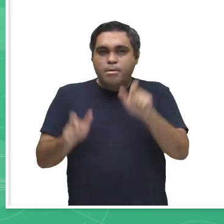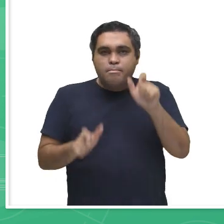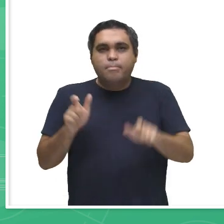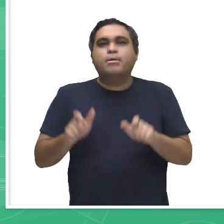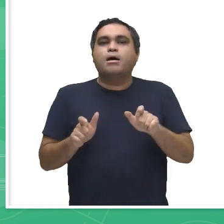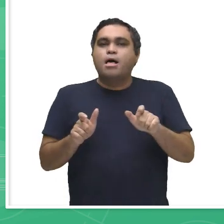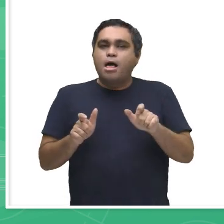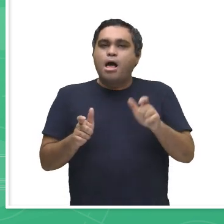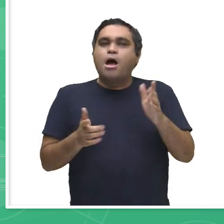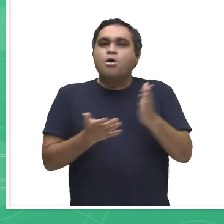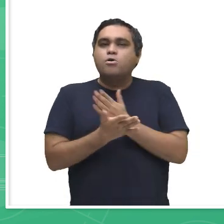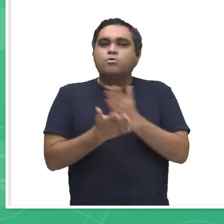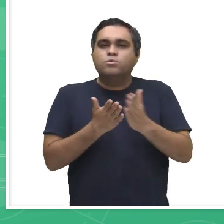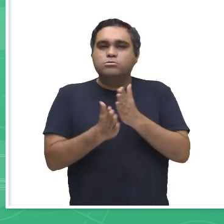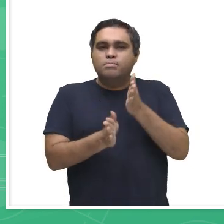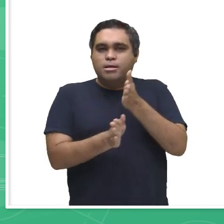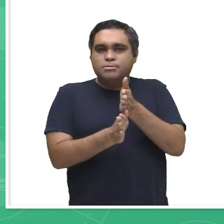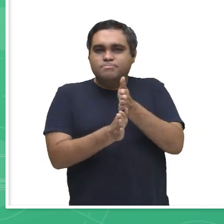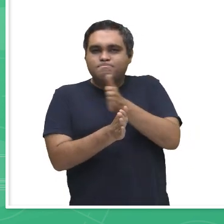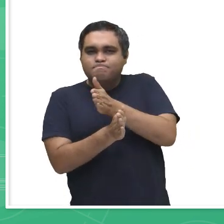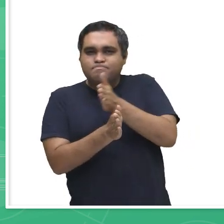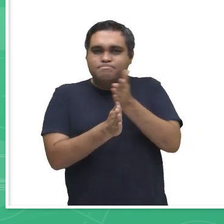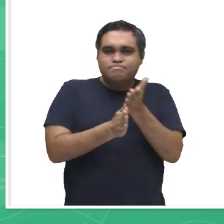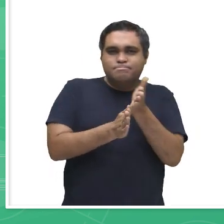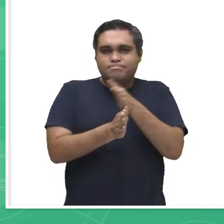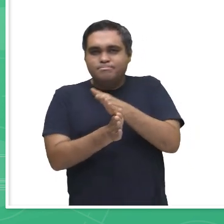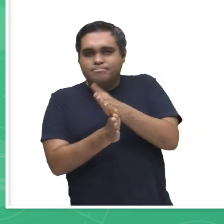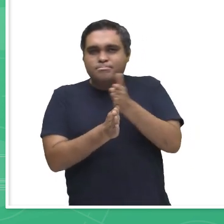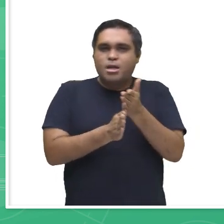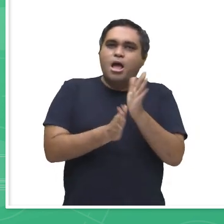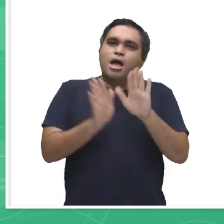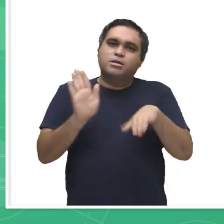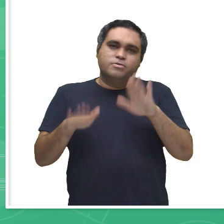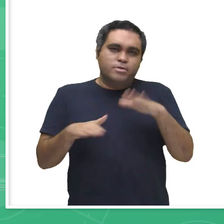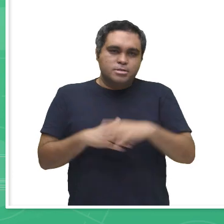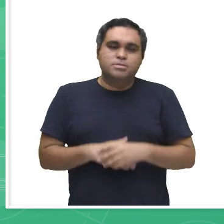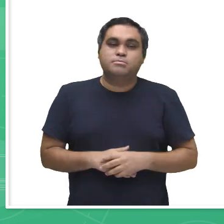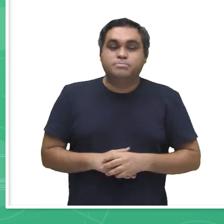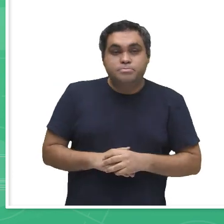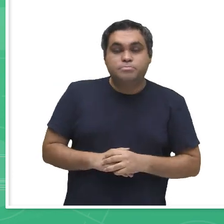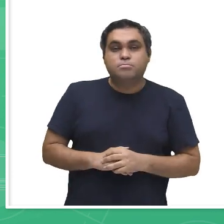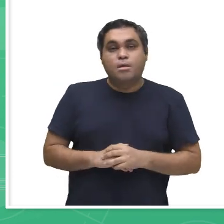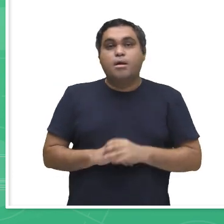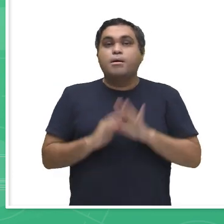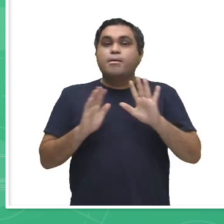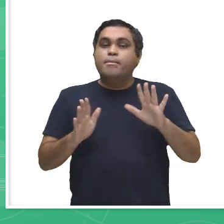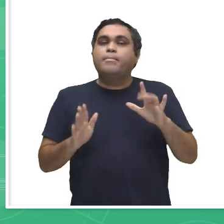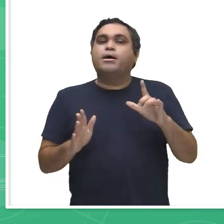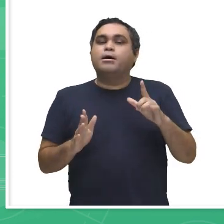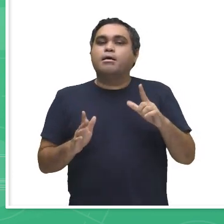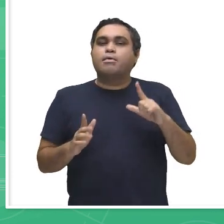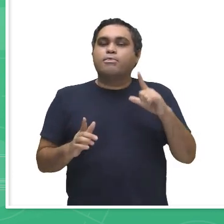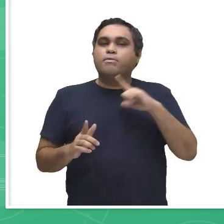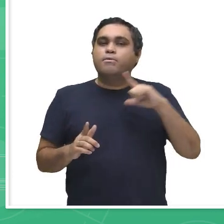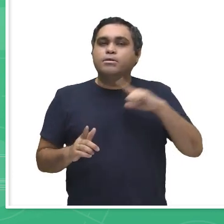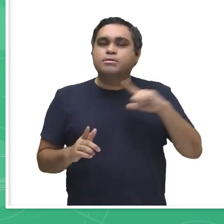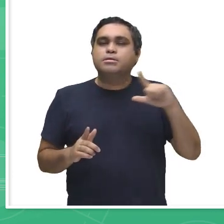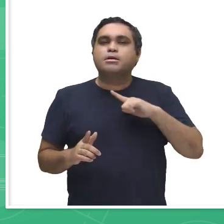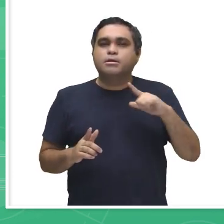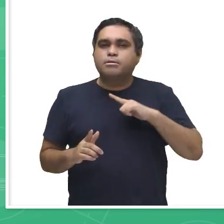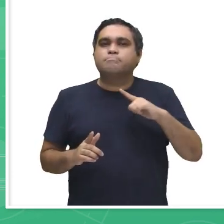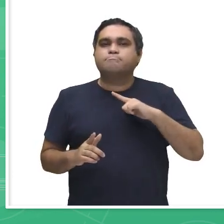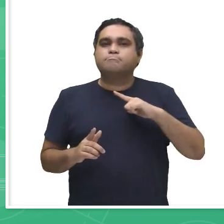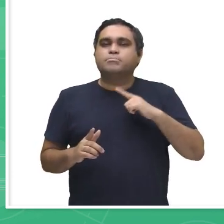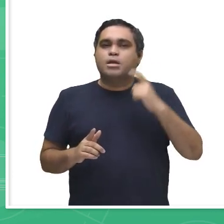renascentistas e outros como modernos. Mas existe, assim, vamos dizer assim, um denominador comum para tudo isso daí.